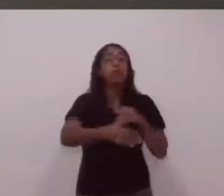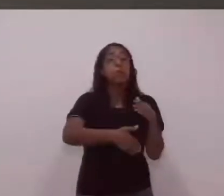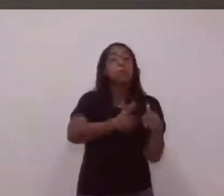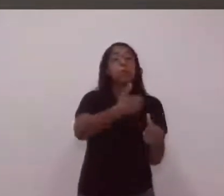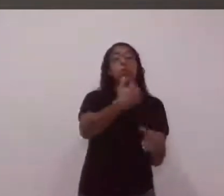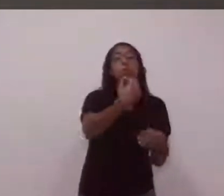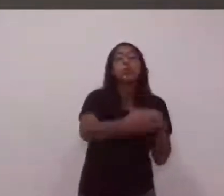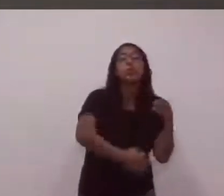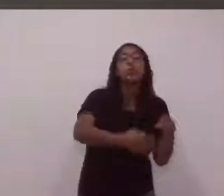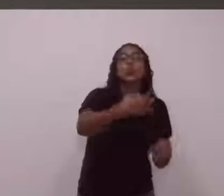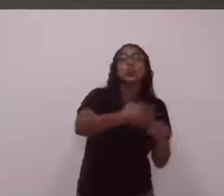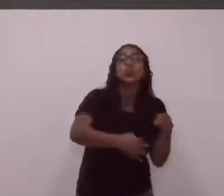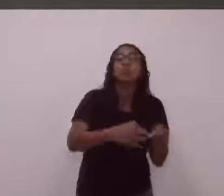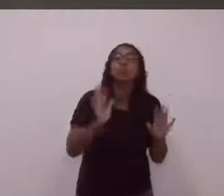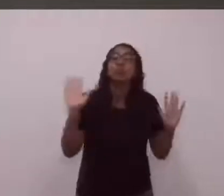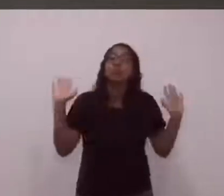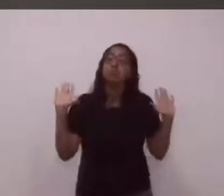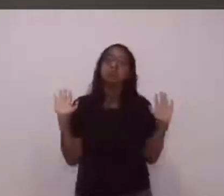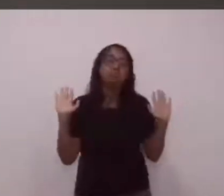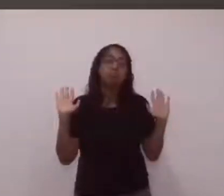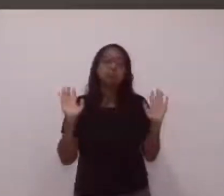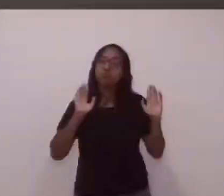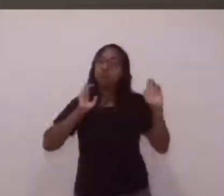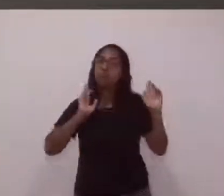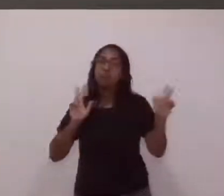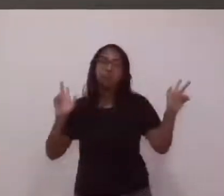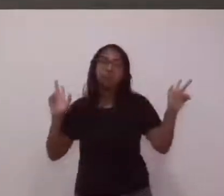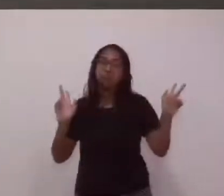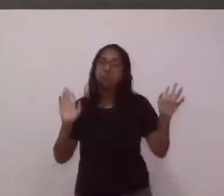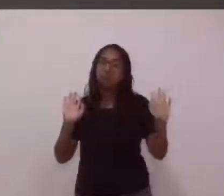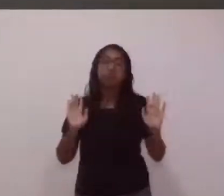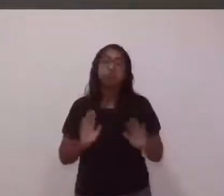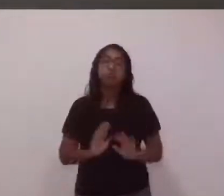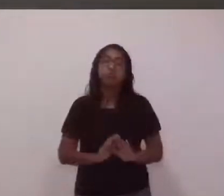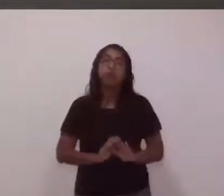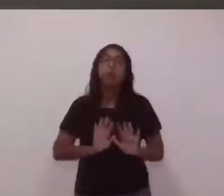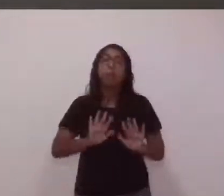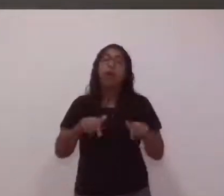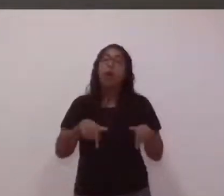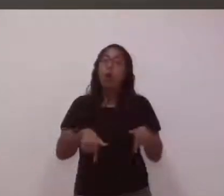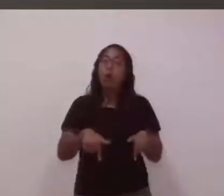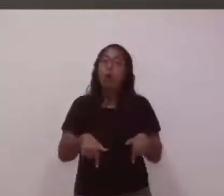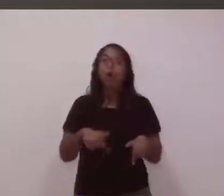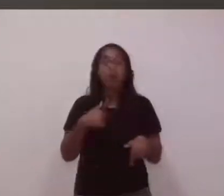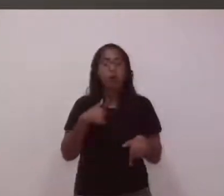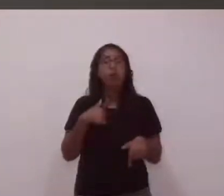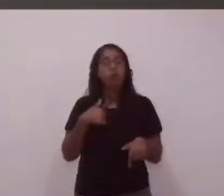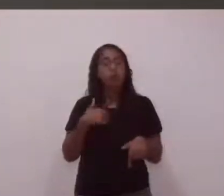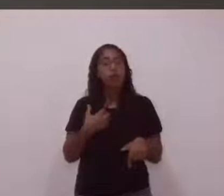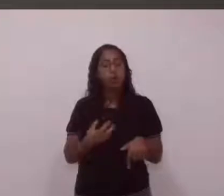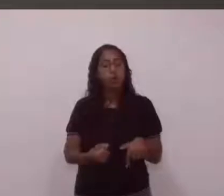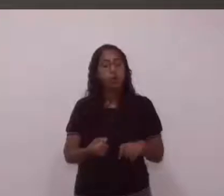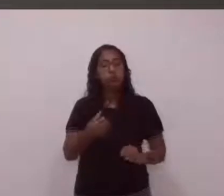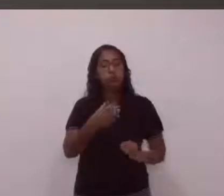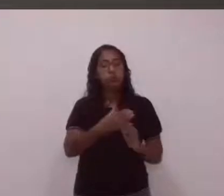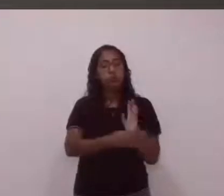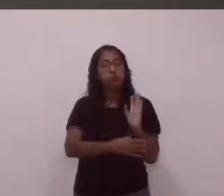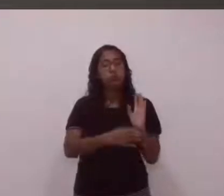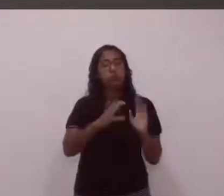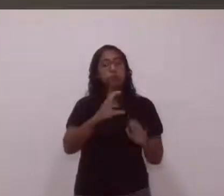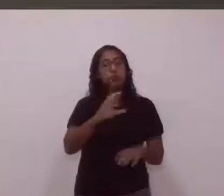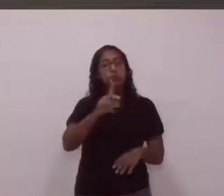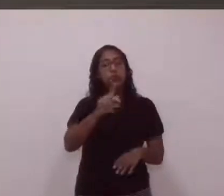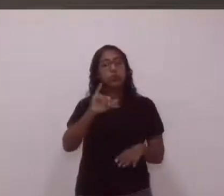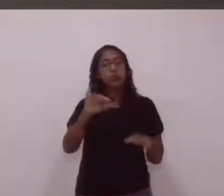depois dessa análise é um outro passo que a Câmara teria que ver mas nesse momento eu sou favorável a abertura dessa